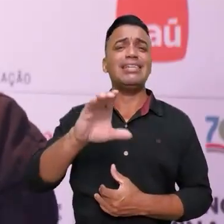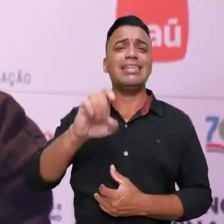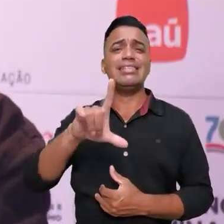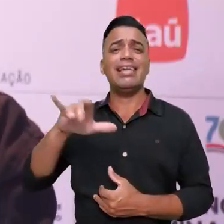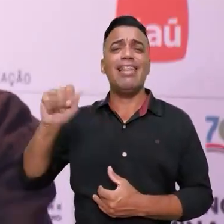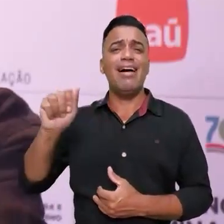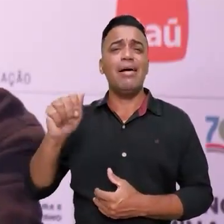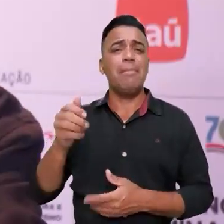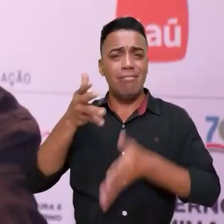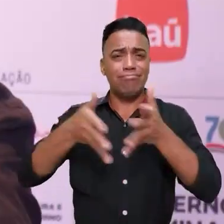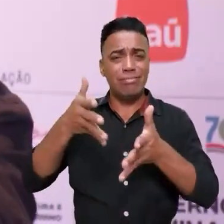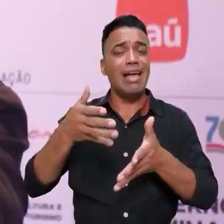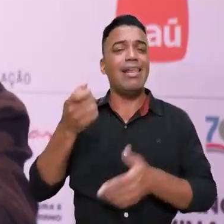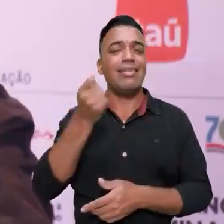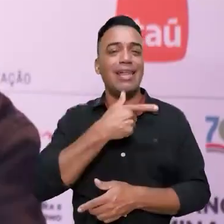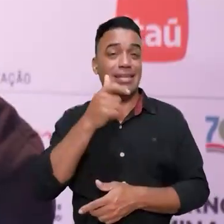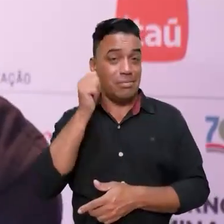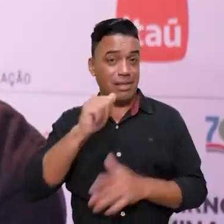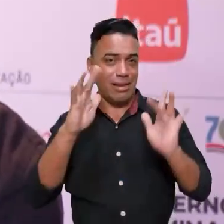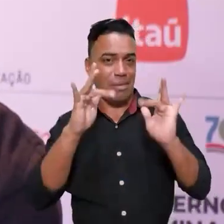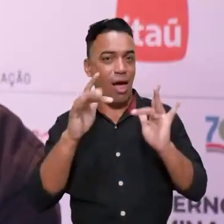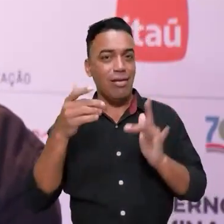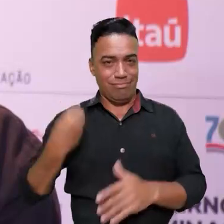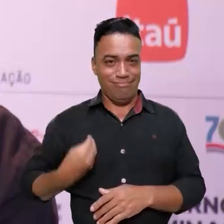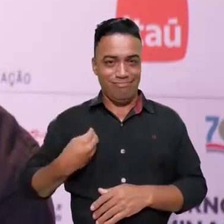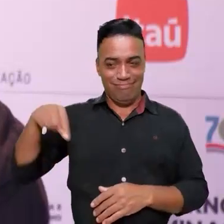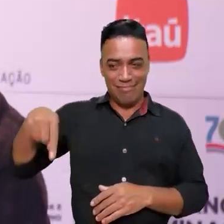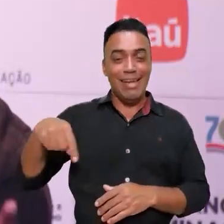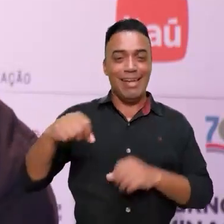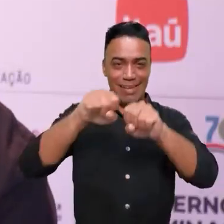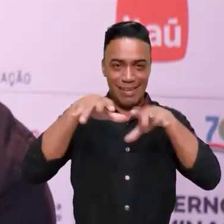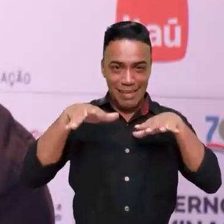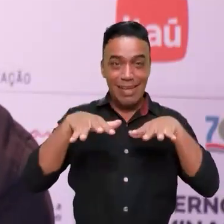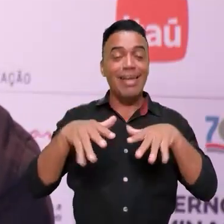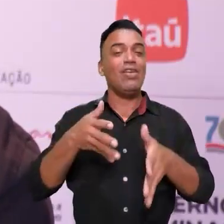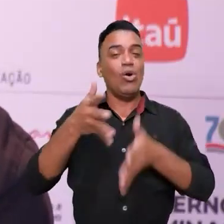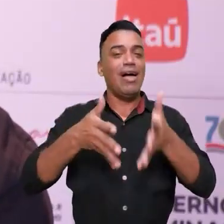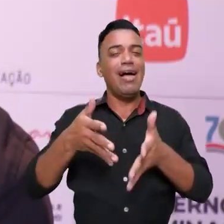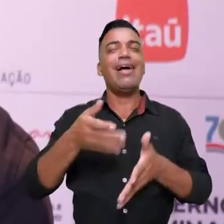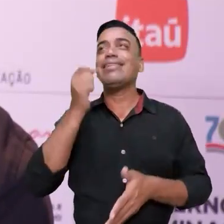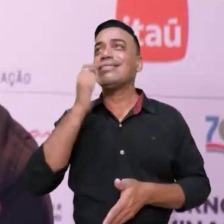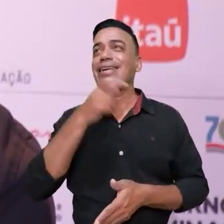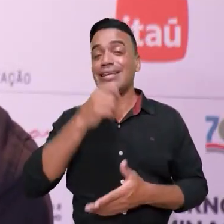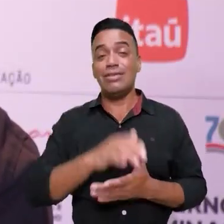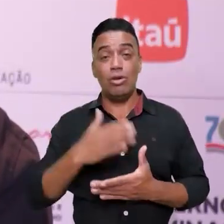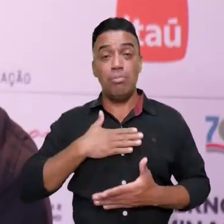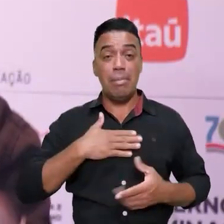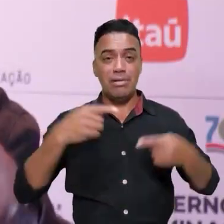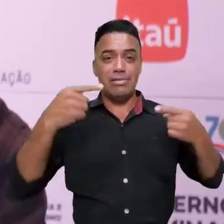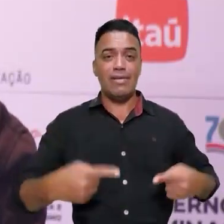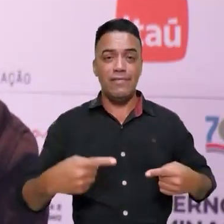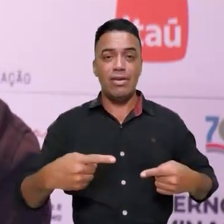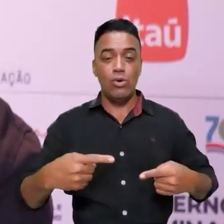isso, porque eu disse para ela, ela achou engraçado, né? Minha namorada está aqui, e ela disse para eu dizer porque ela achou engraçado, porque o meu desafio